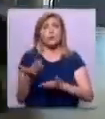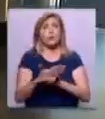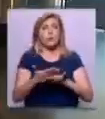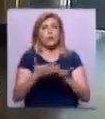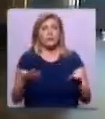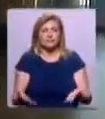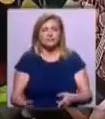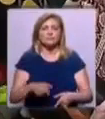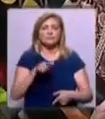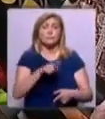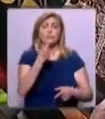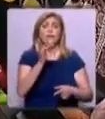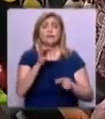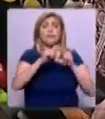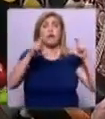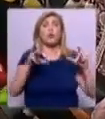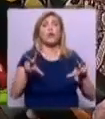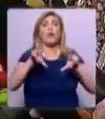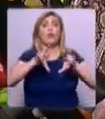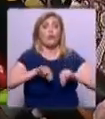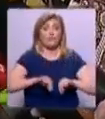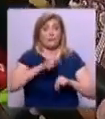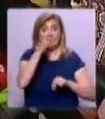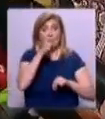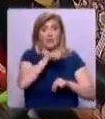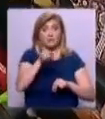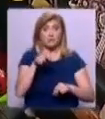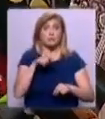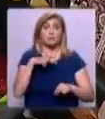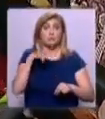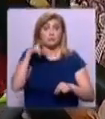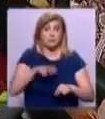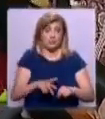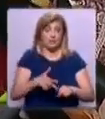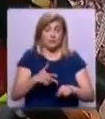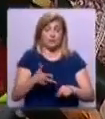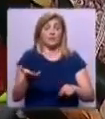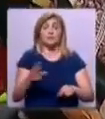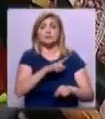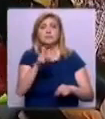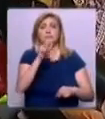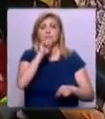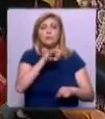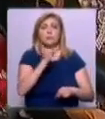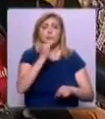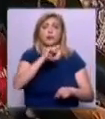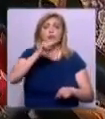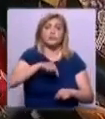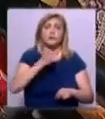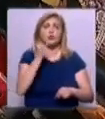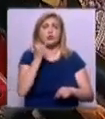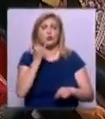Uma fatura nova para os contribuintes portugueses de pelo menos 2,2